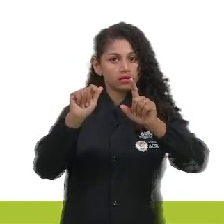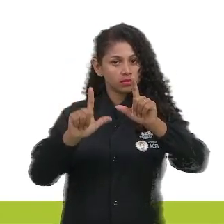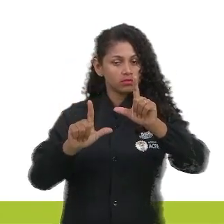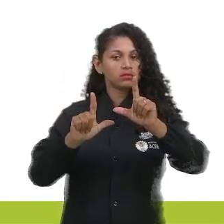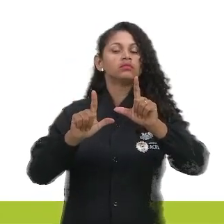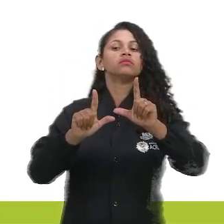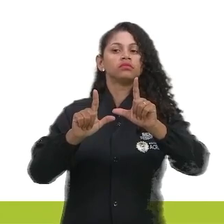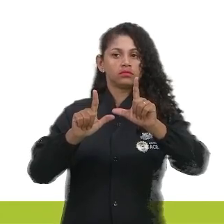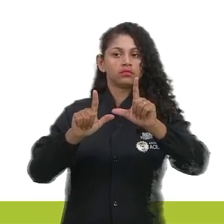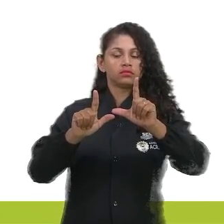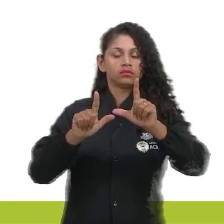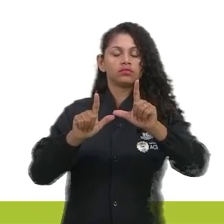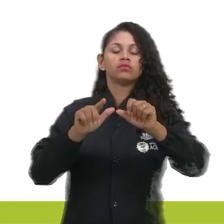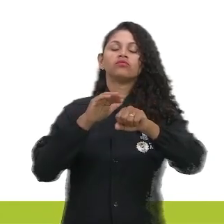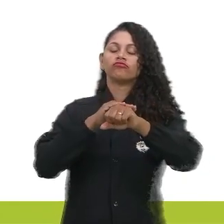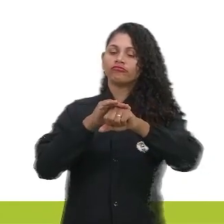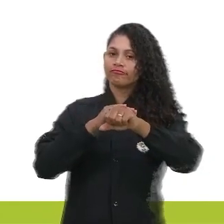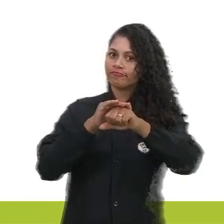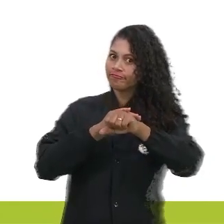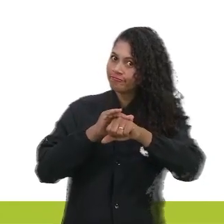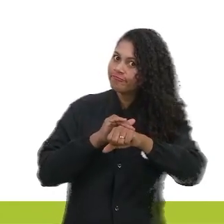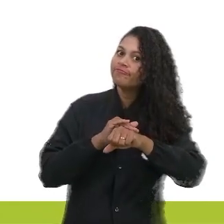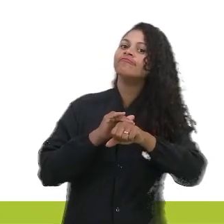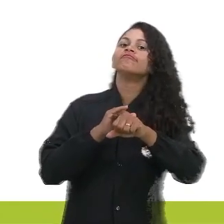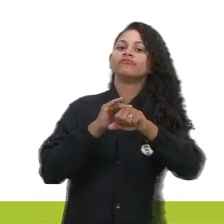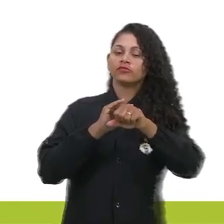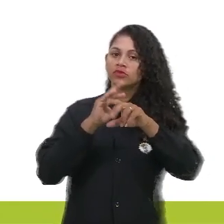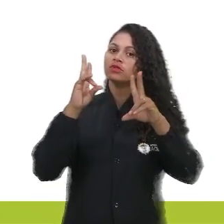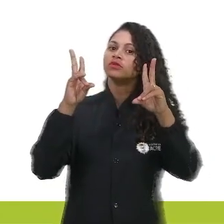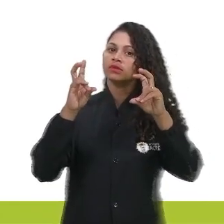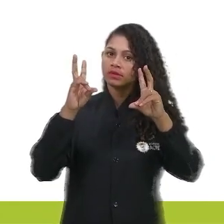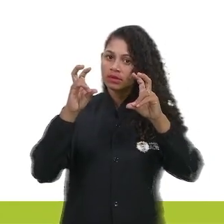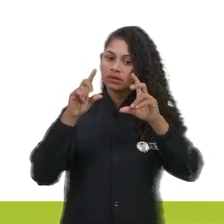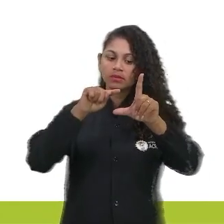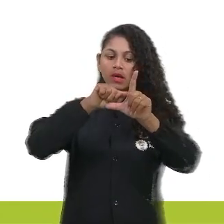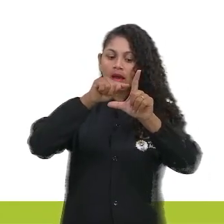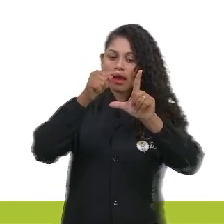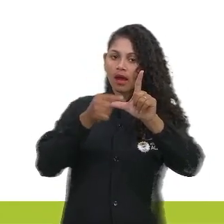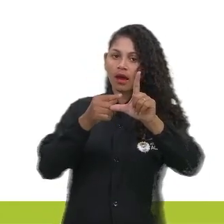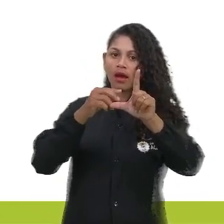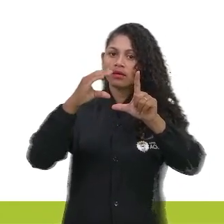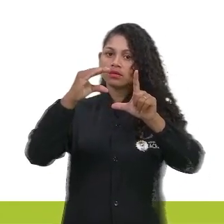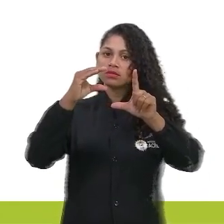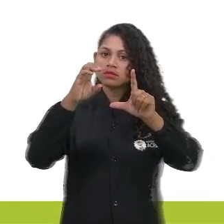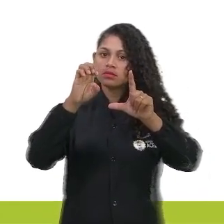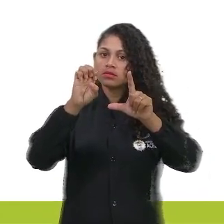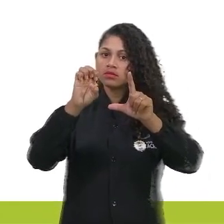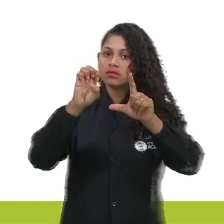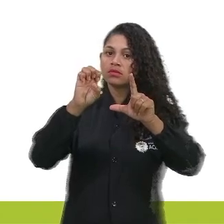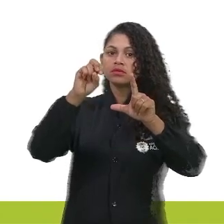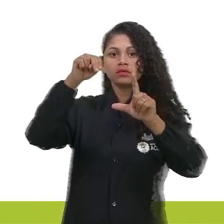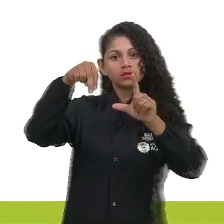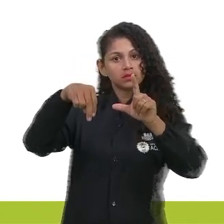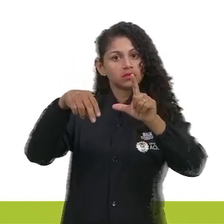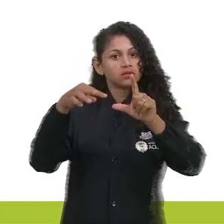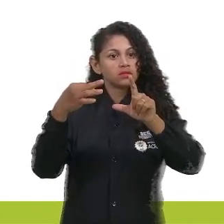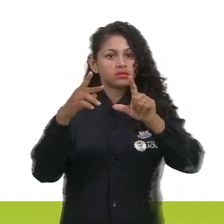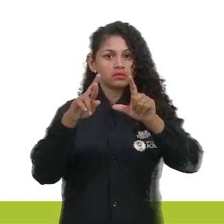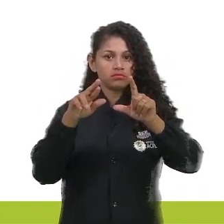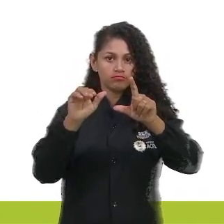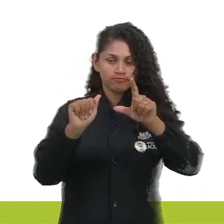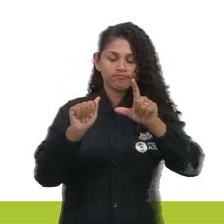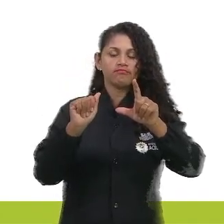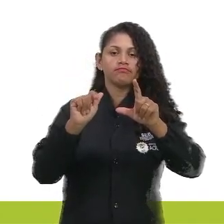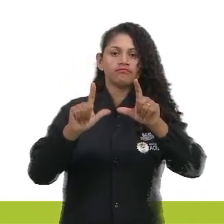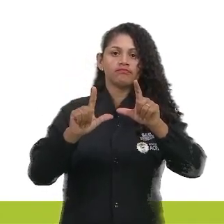sobre ângulos centrais. A questão é, como medir um ângulo central, dada uma